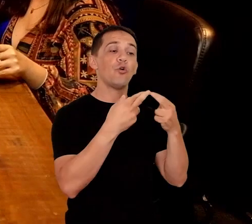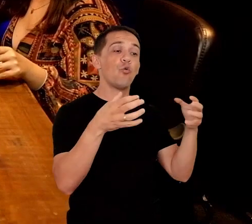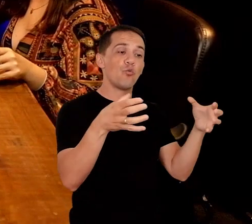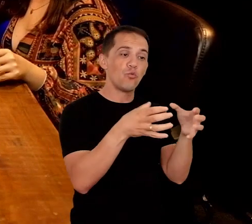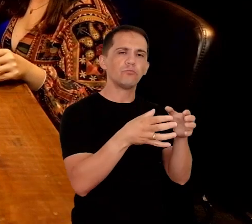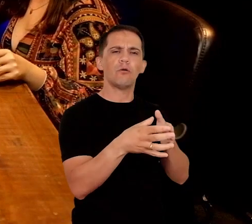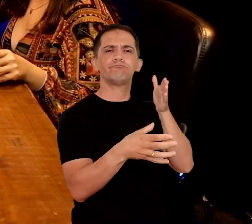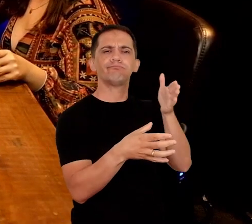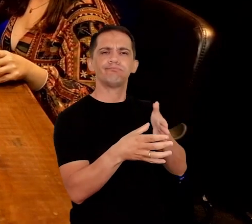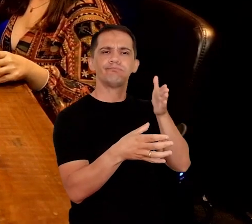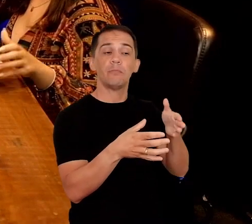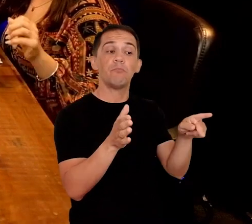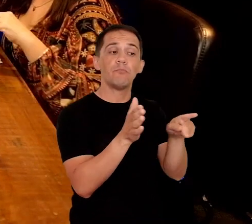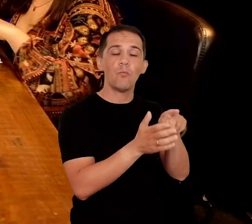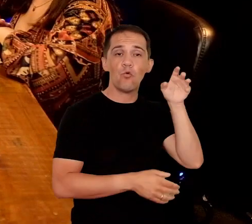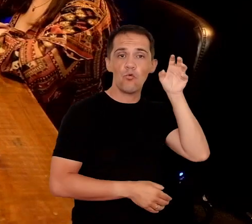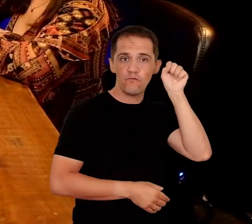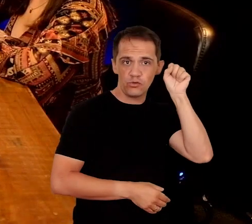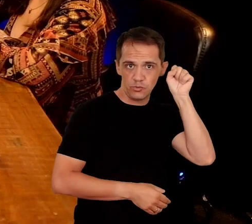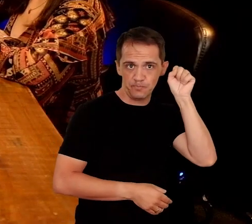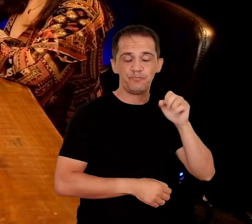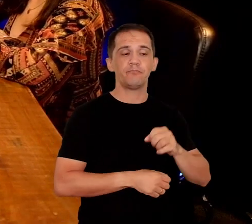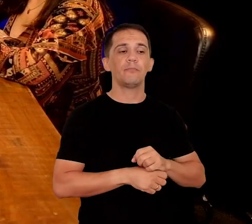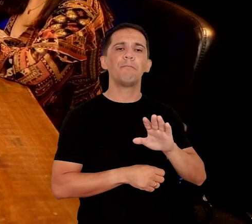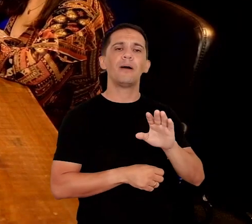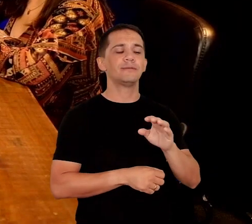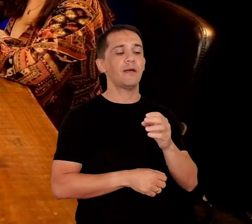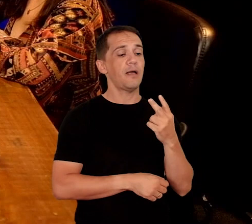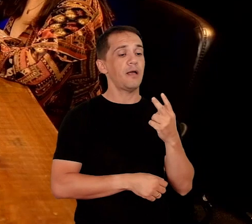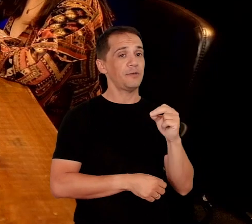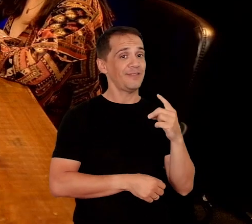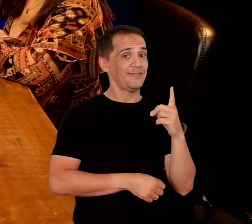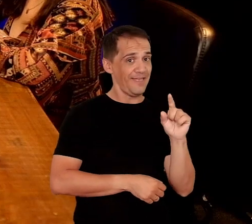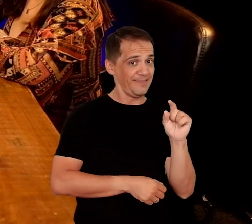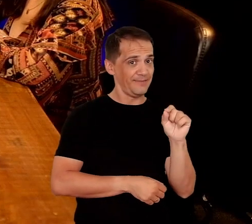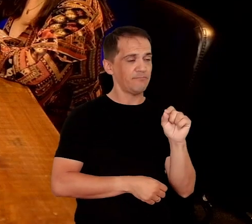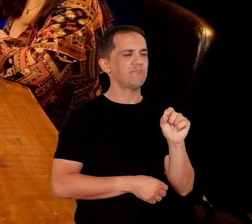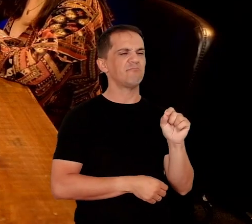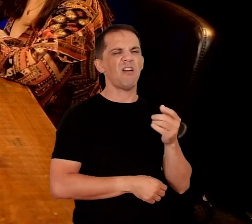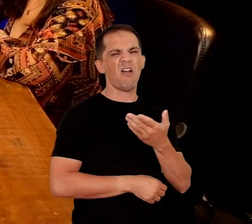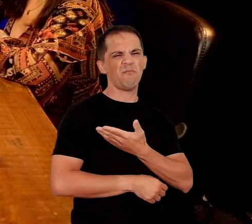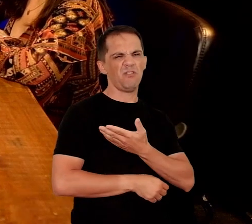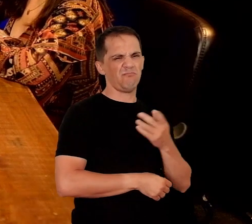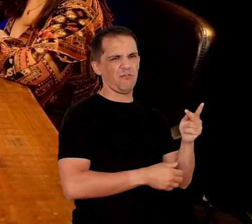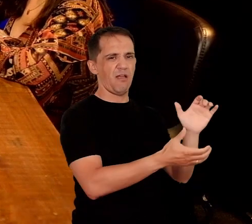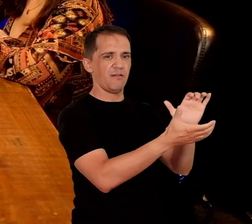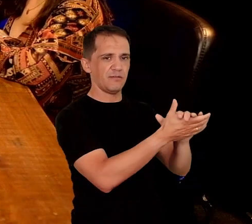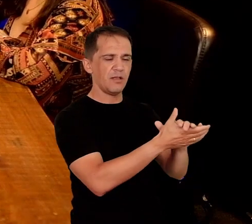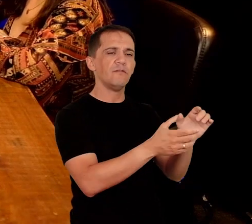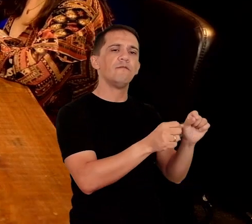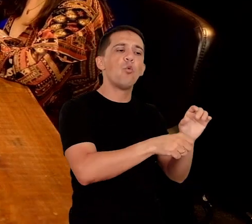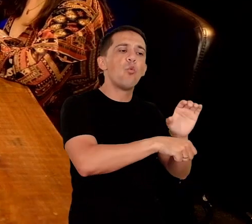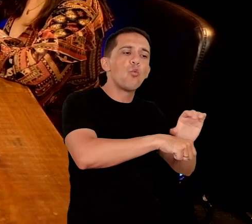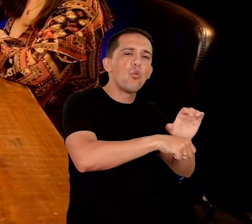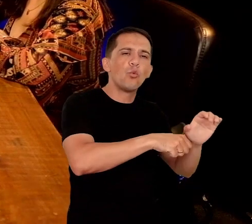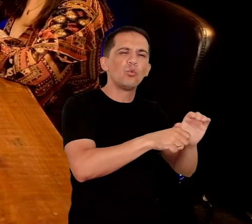a gente frequentava de ouvintes. E teve em 2010 um casal de amigos nossos que eles fizeram